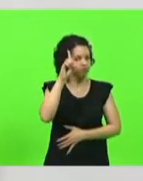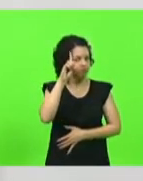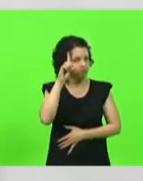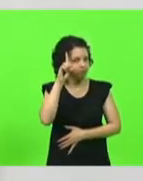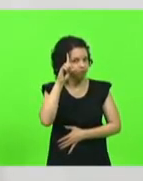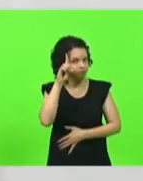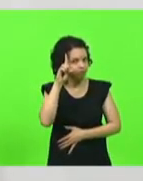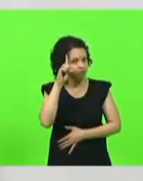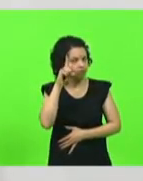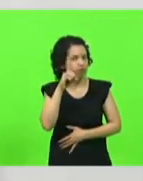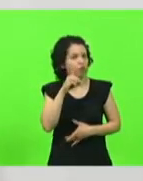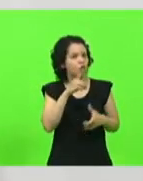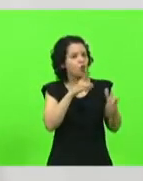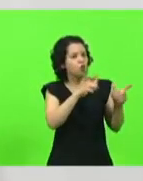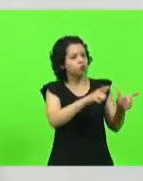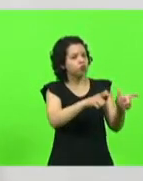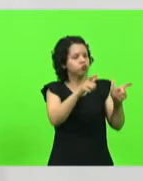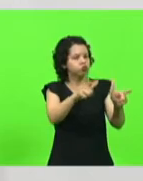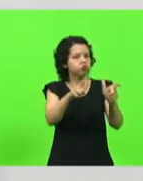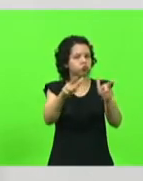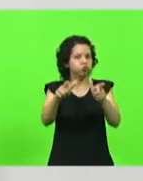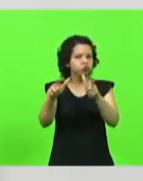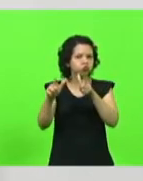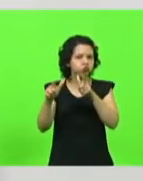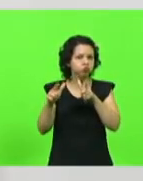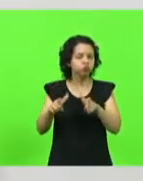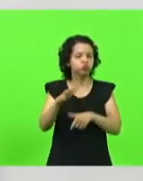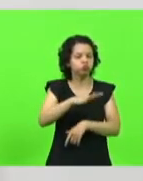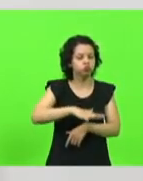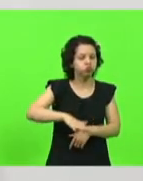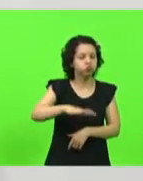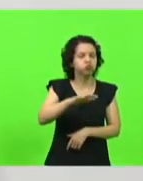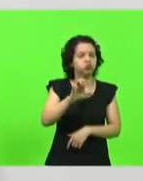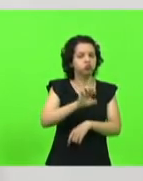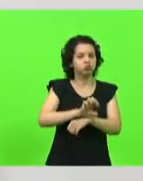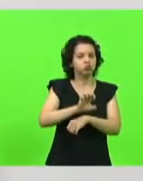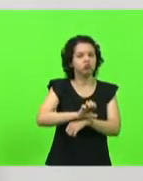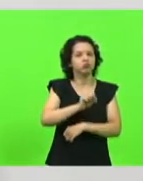em várias regiões do nosso estado de Santa Catarina.